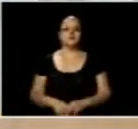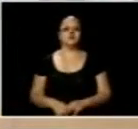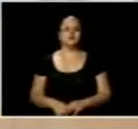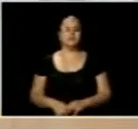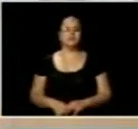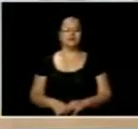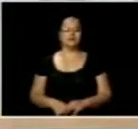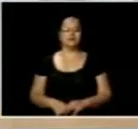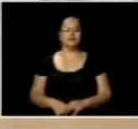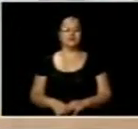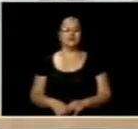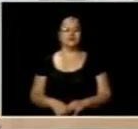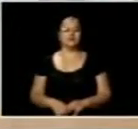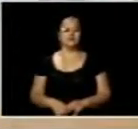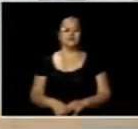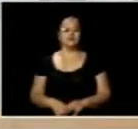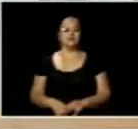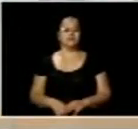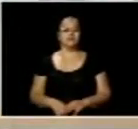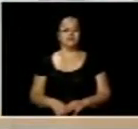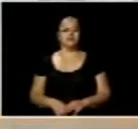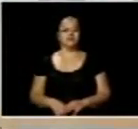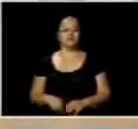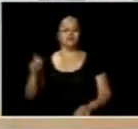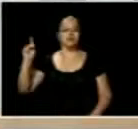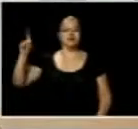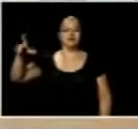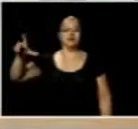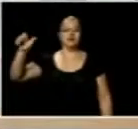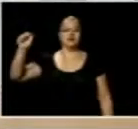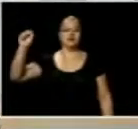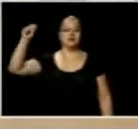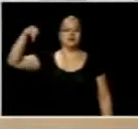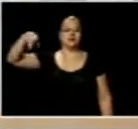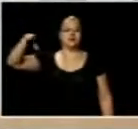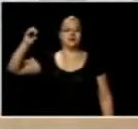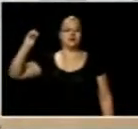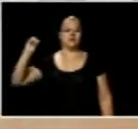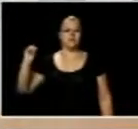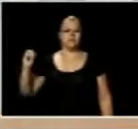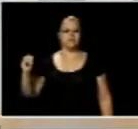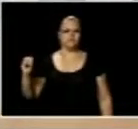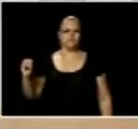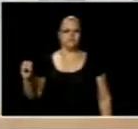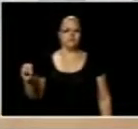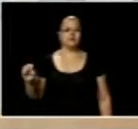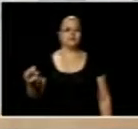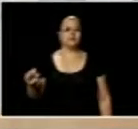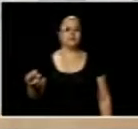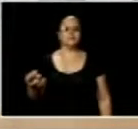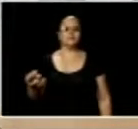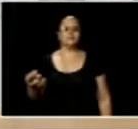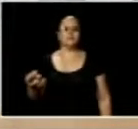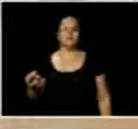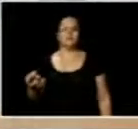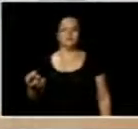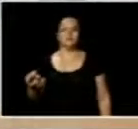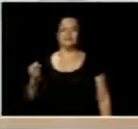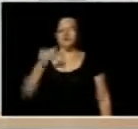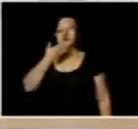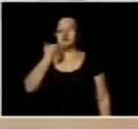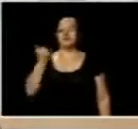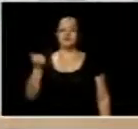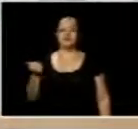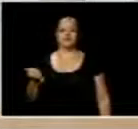tenha um planejamento, mas as suas ações executadas também. Como, por